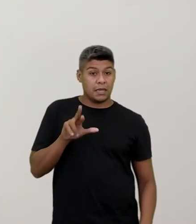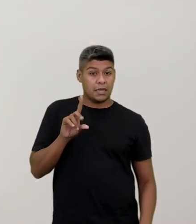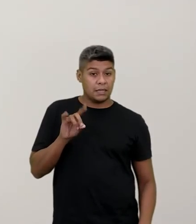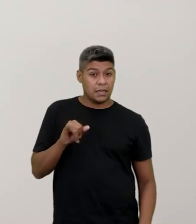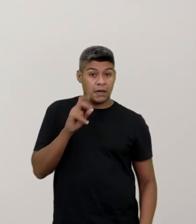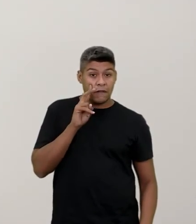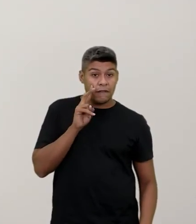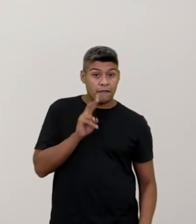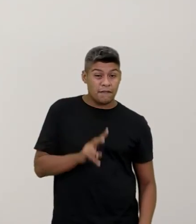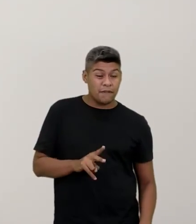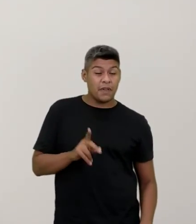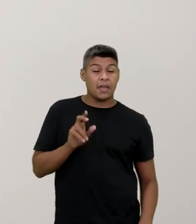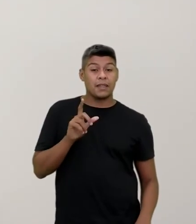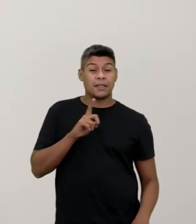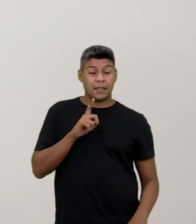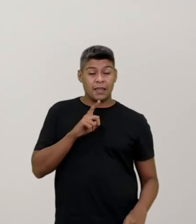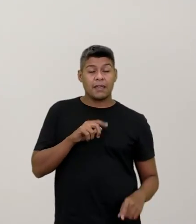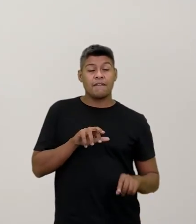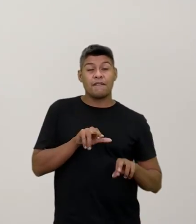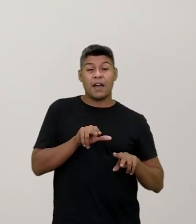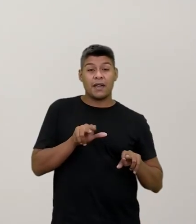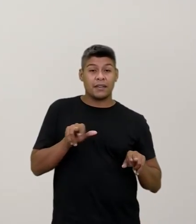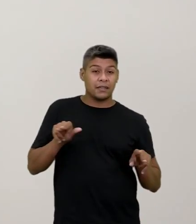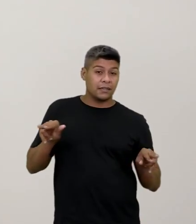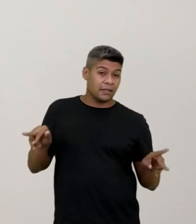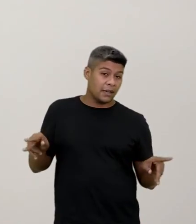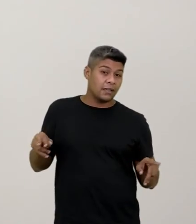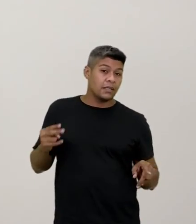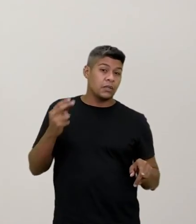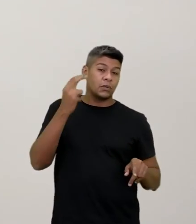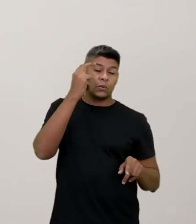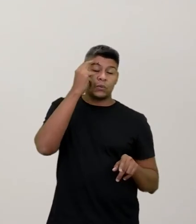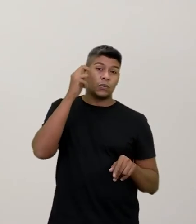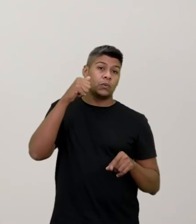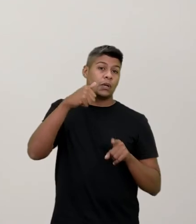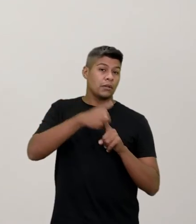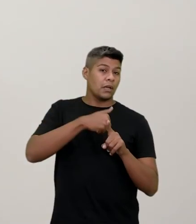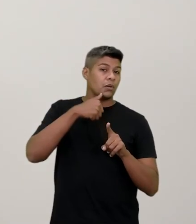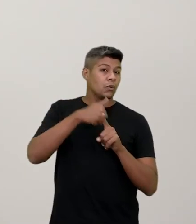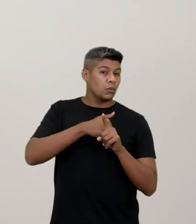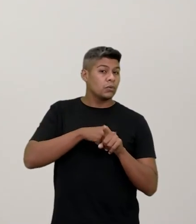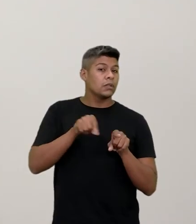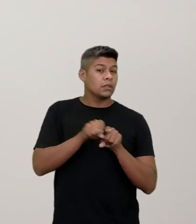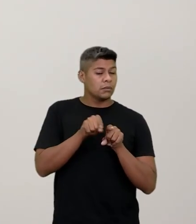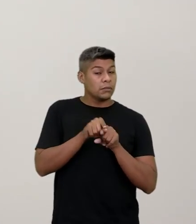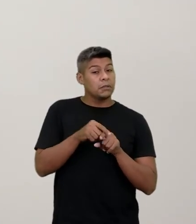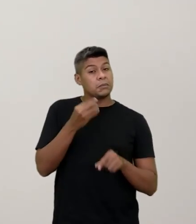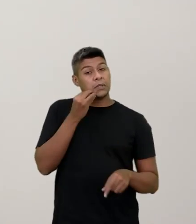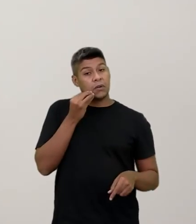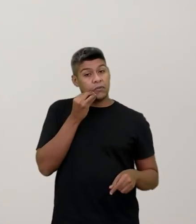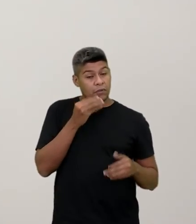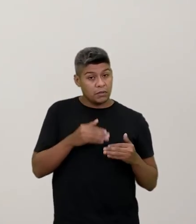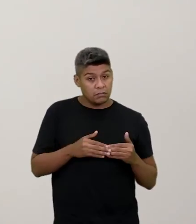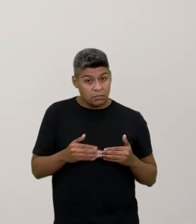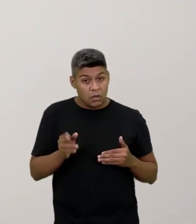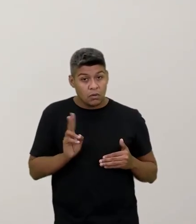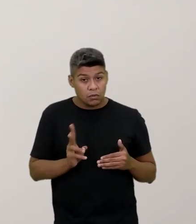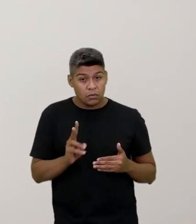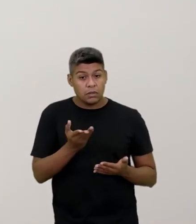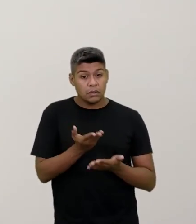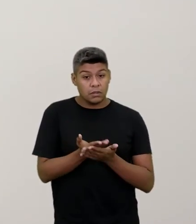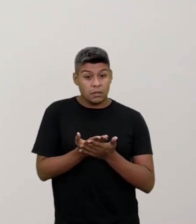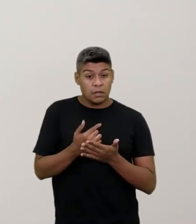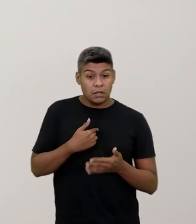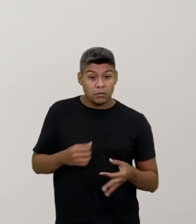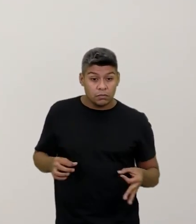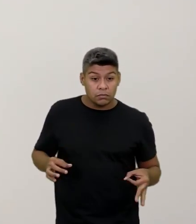existe uma grande variedade cultural no mundo das lutas também. Talvez eu continue esse assunto nas próximas aulas. Eu vou ficando por